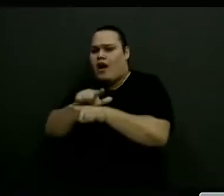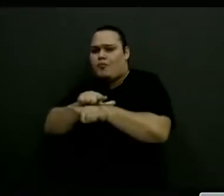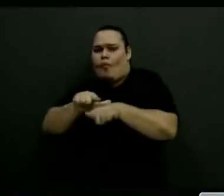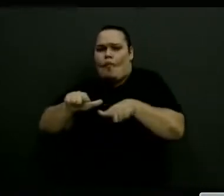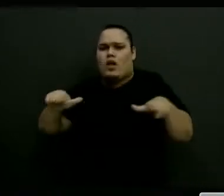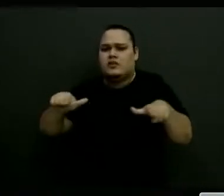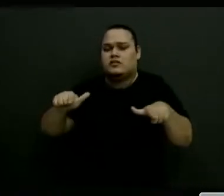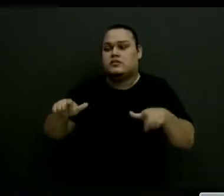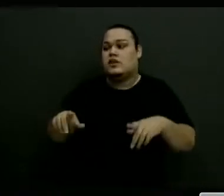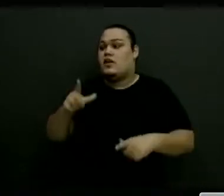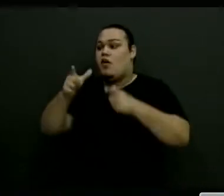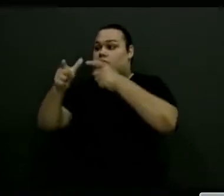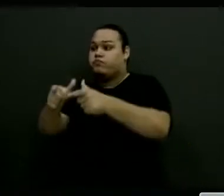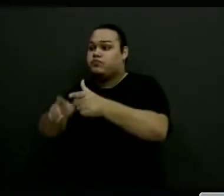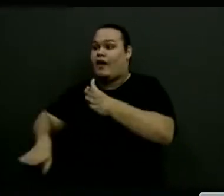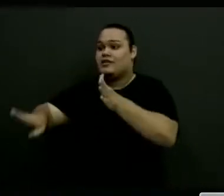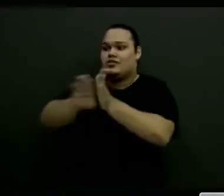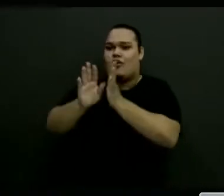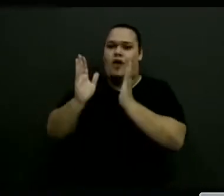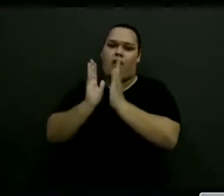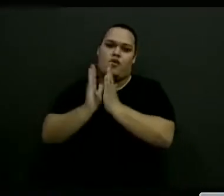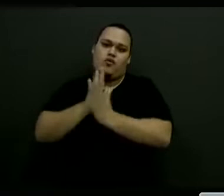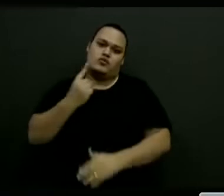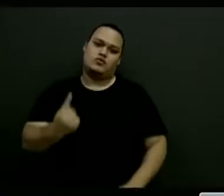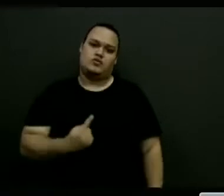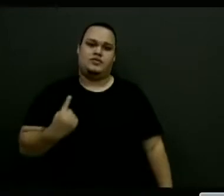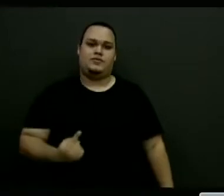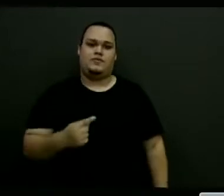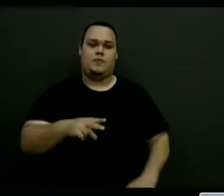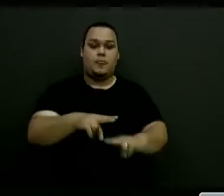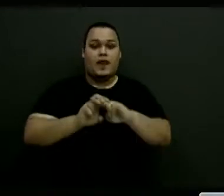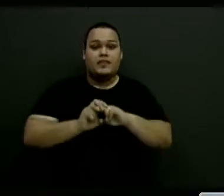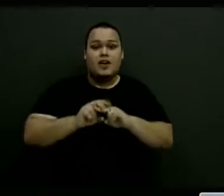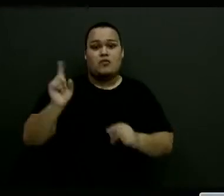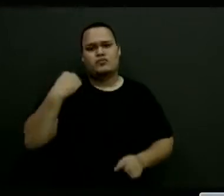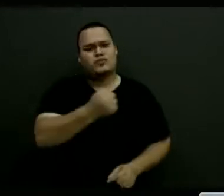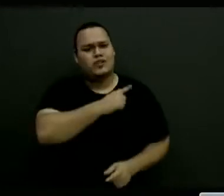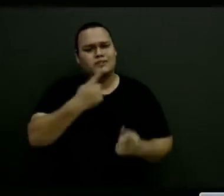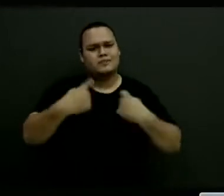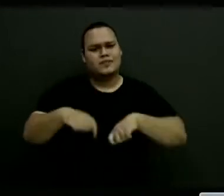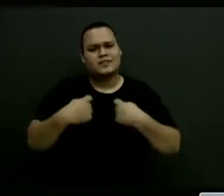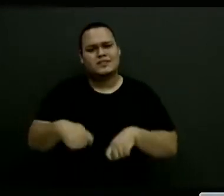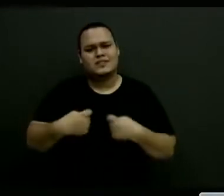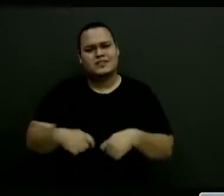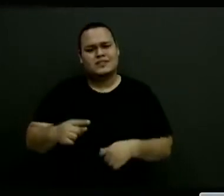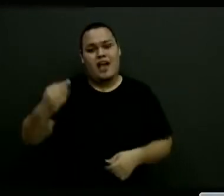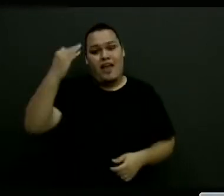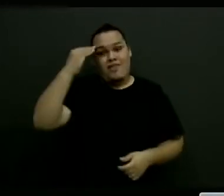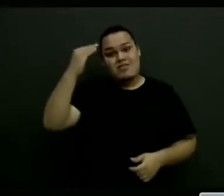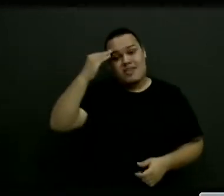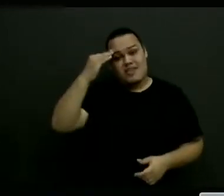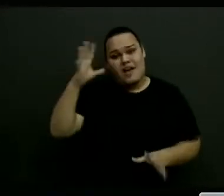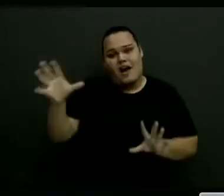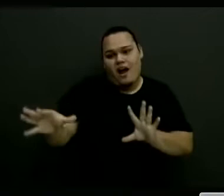Creio que a vitória do ministério de Cristo foi isso: sua comunhão com o Pai, sua